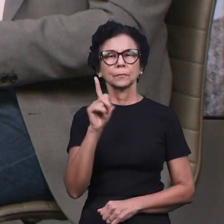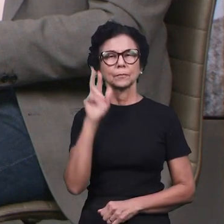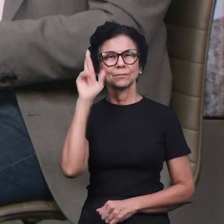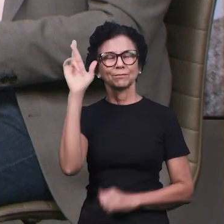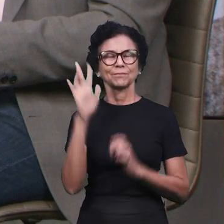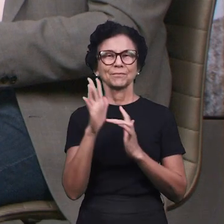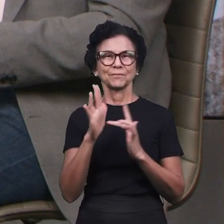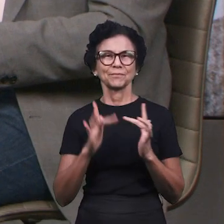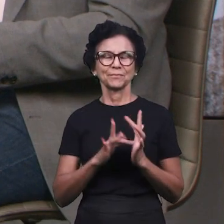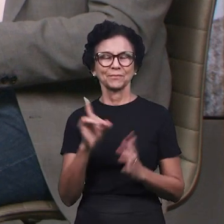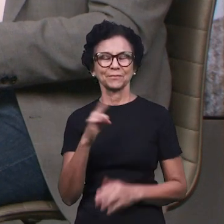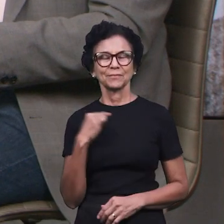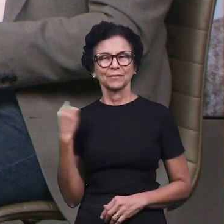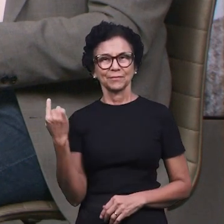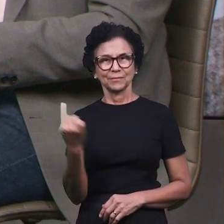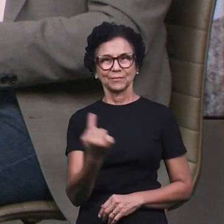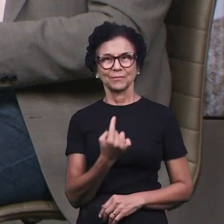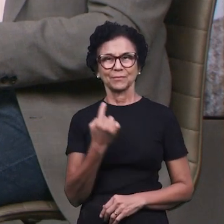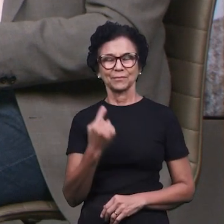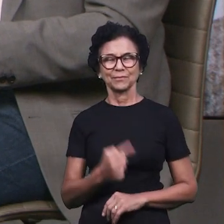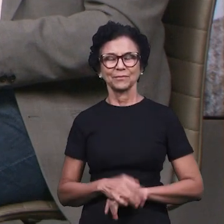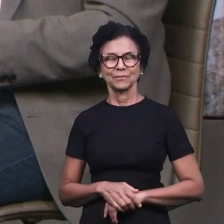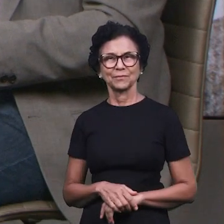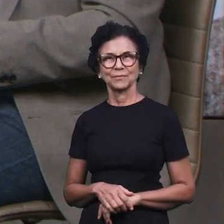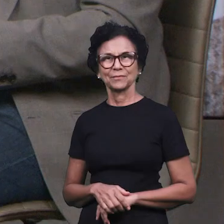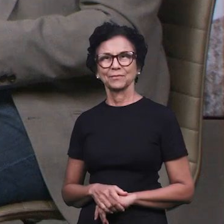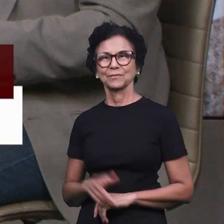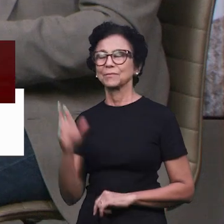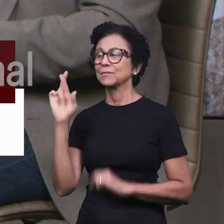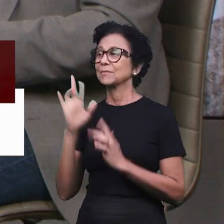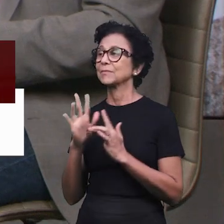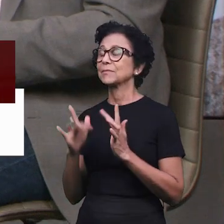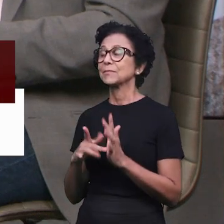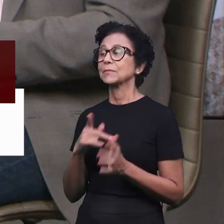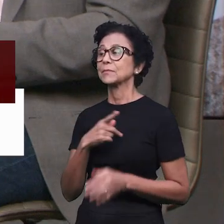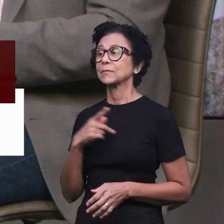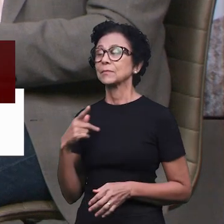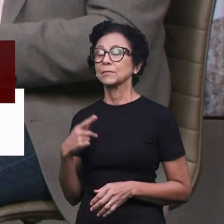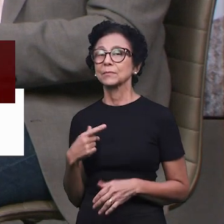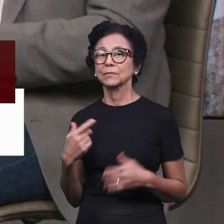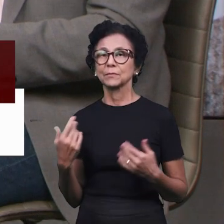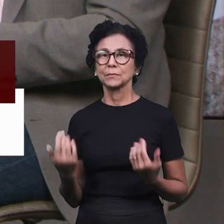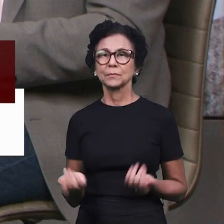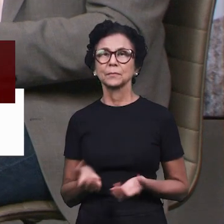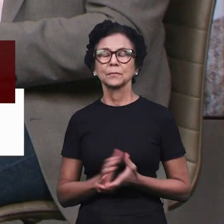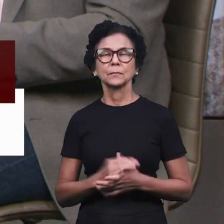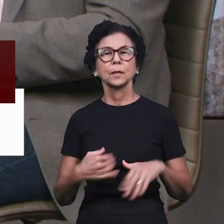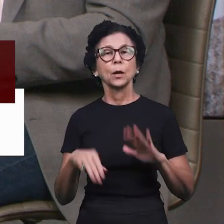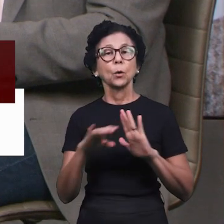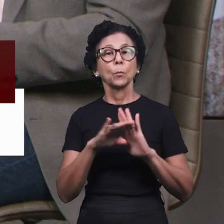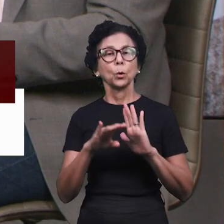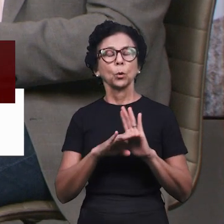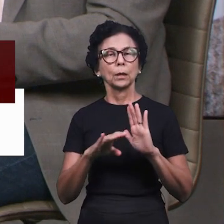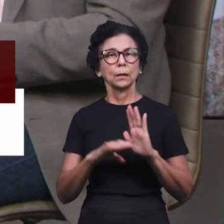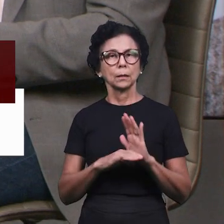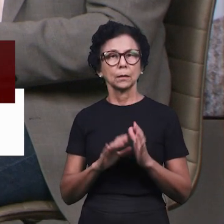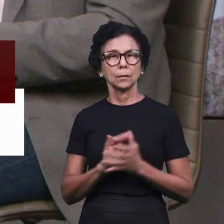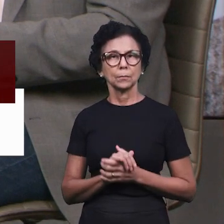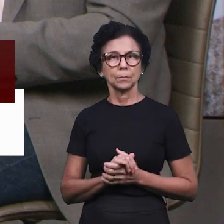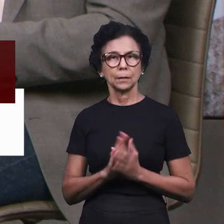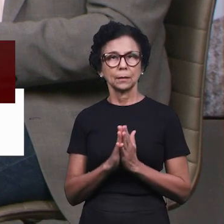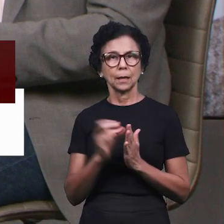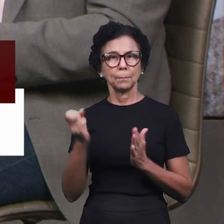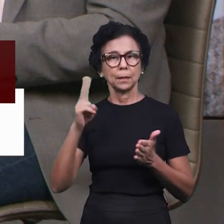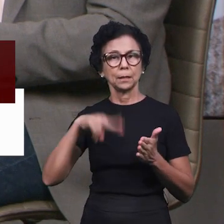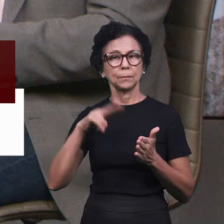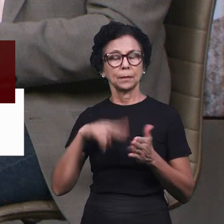paz do Senhor Jesus a todos, a paz do Senhor, Pastor Fábio. Paz do Senhor. Nós estamos no nosso programa diário Leitura